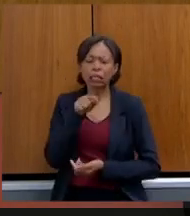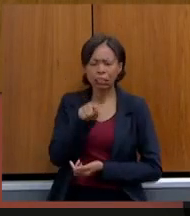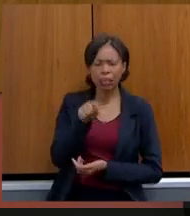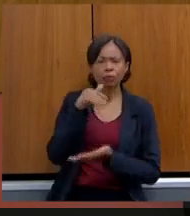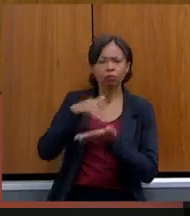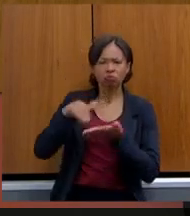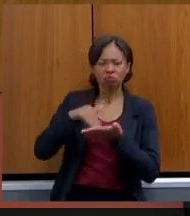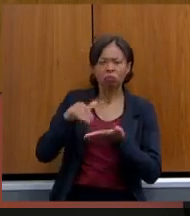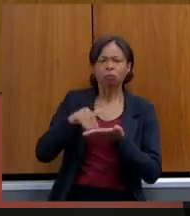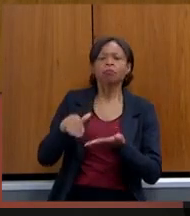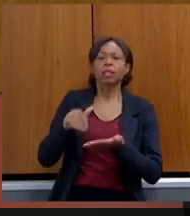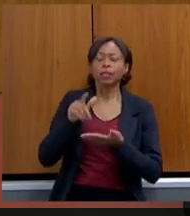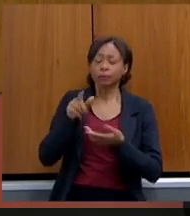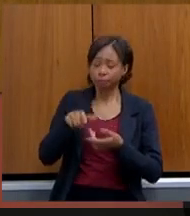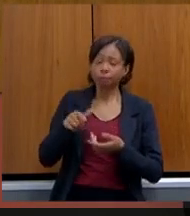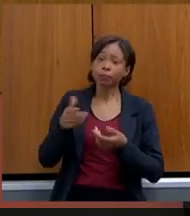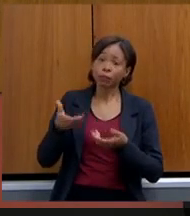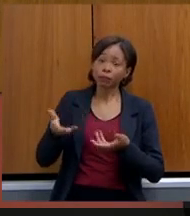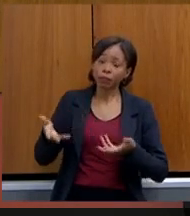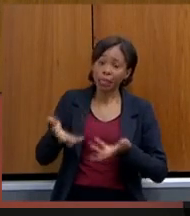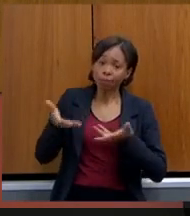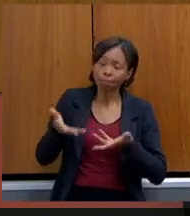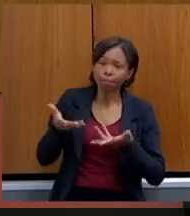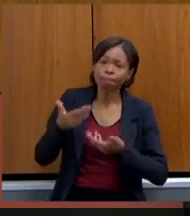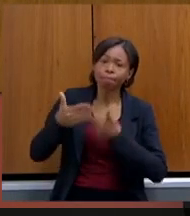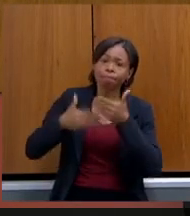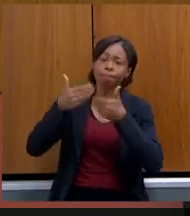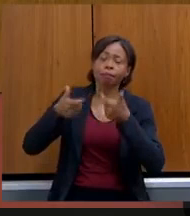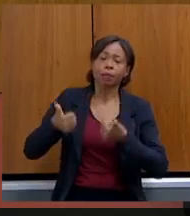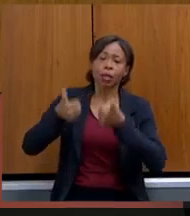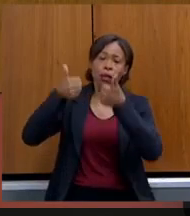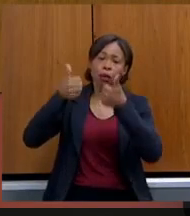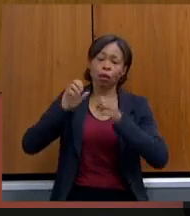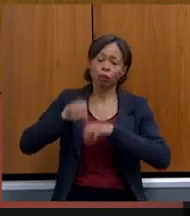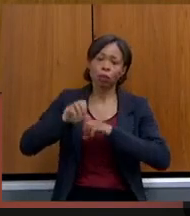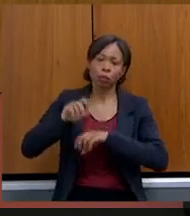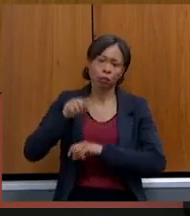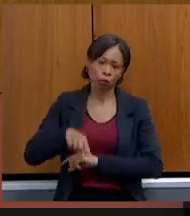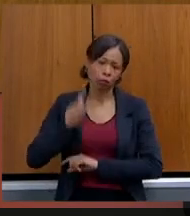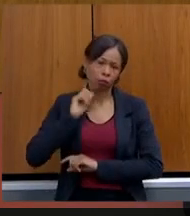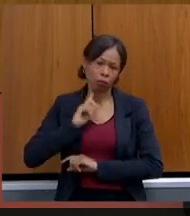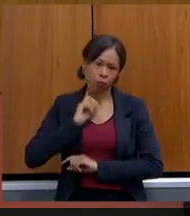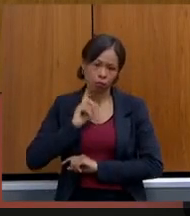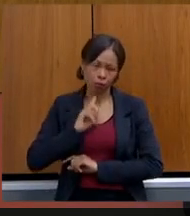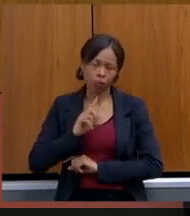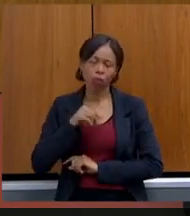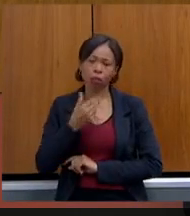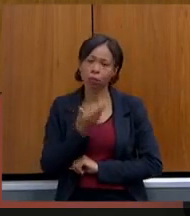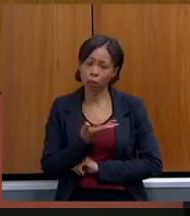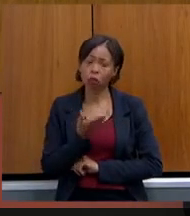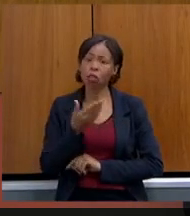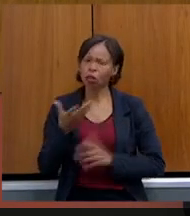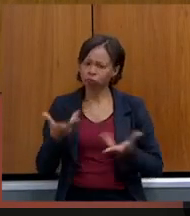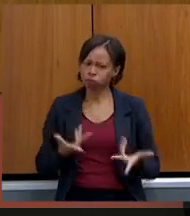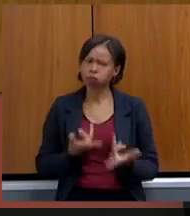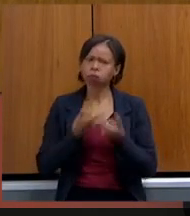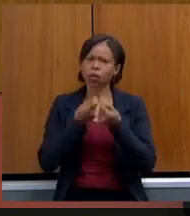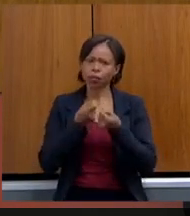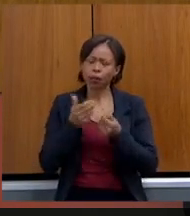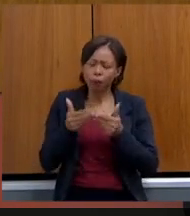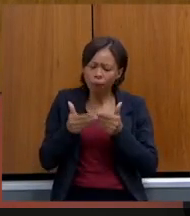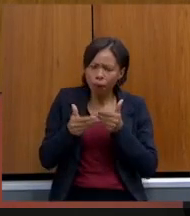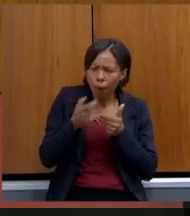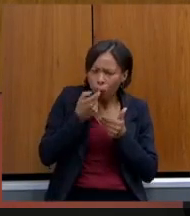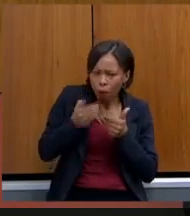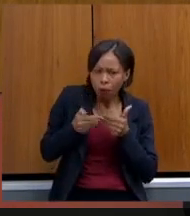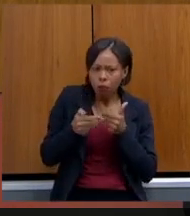para melhorar a educação de Minas Gerais e não tenho dúvida a dirigir-se a que a senhora tem dentro em